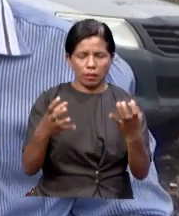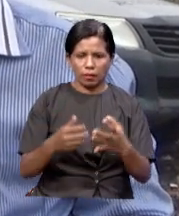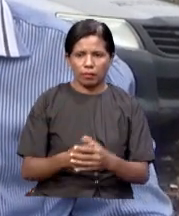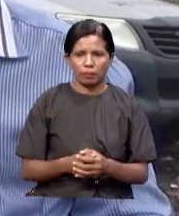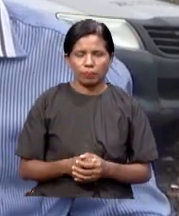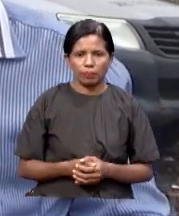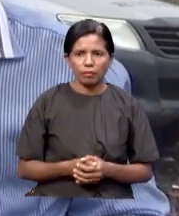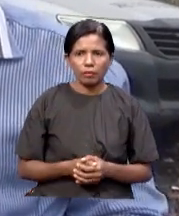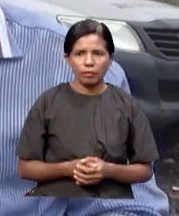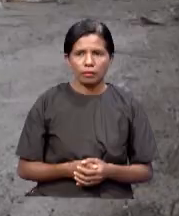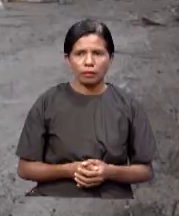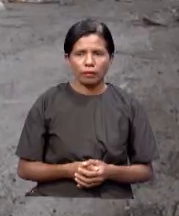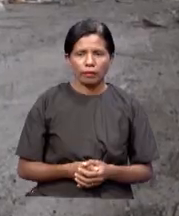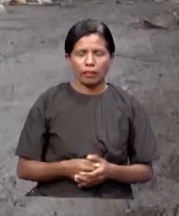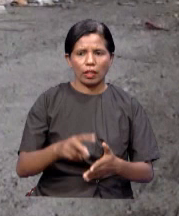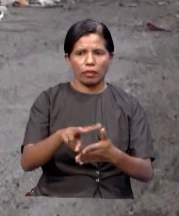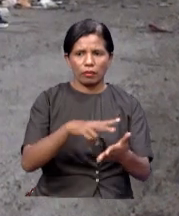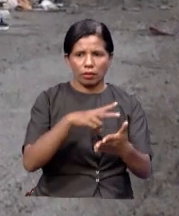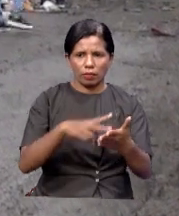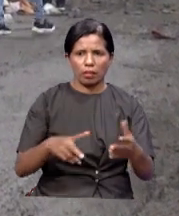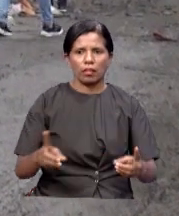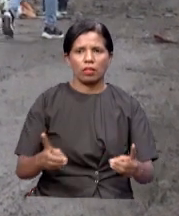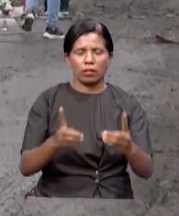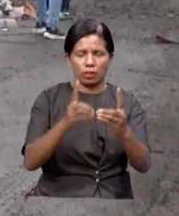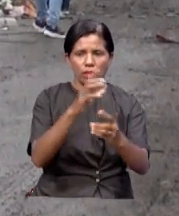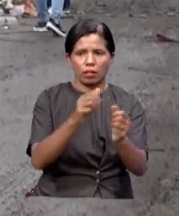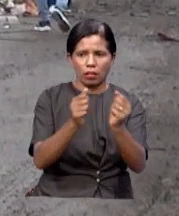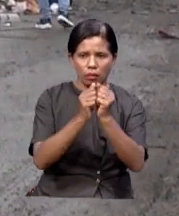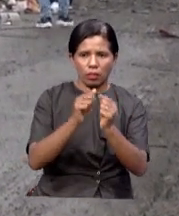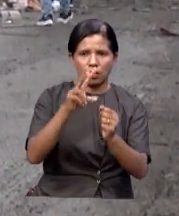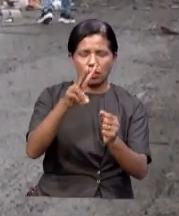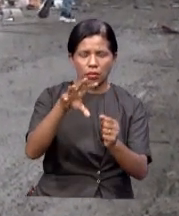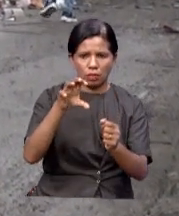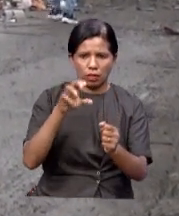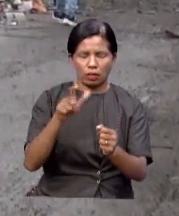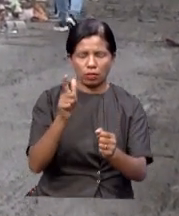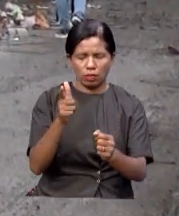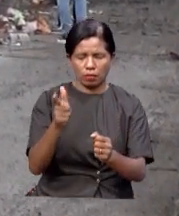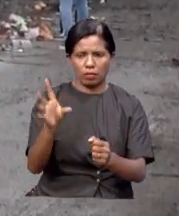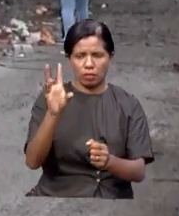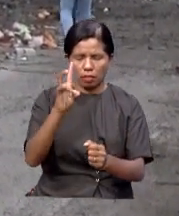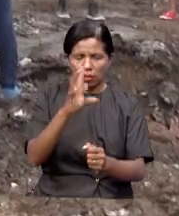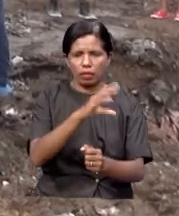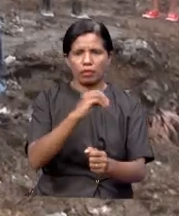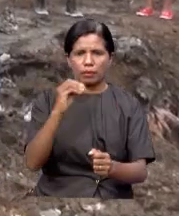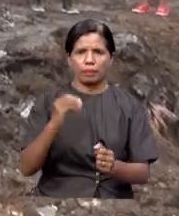da viola komete infrasam ma ka mutu ku 227